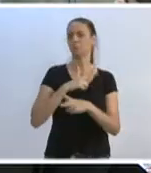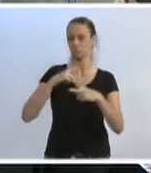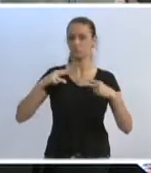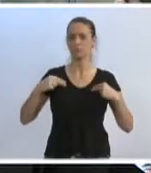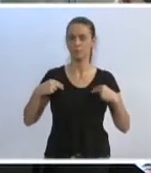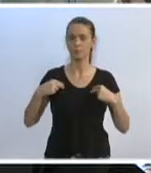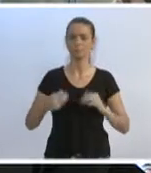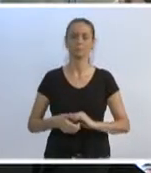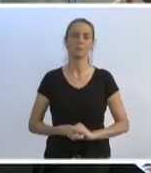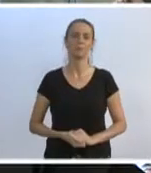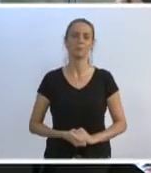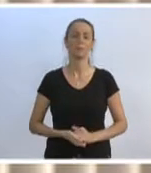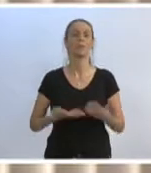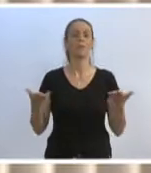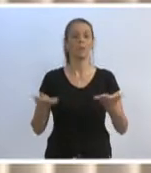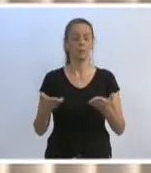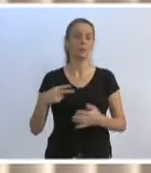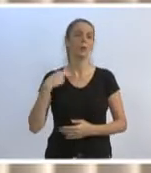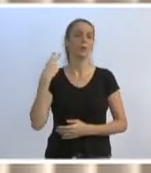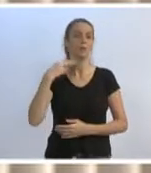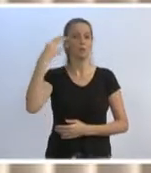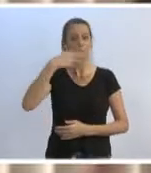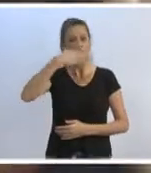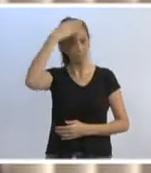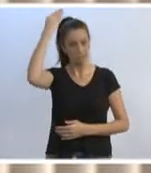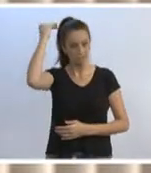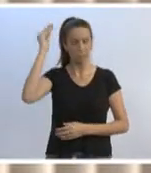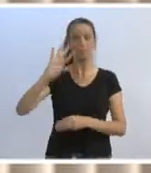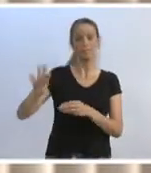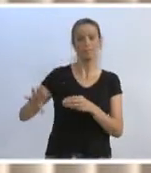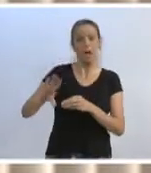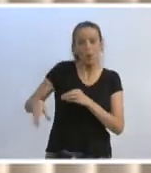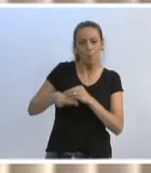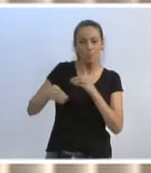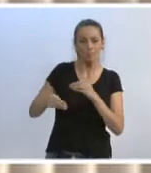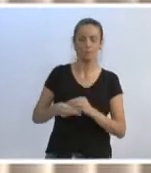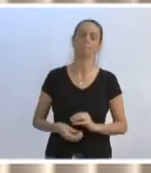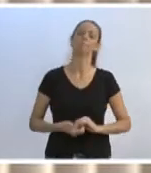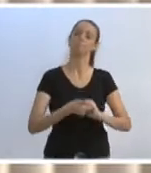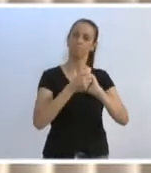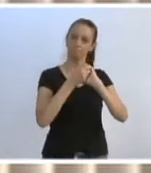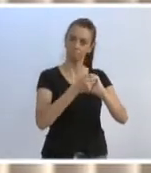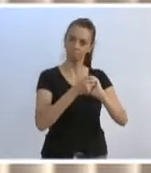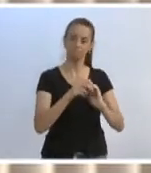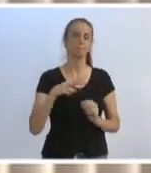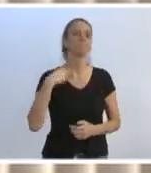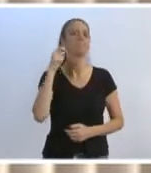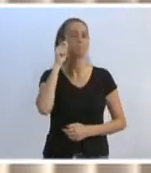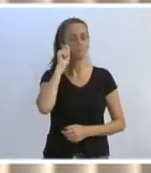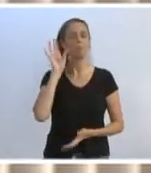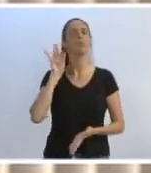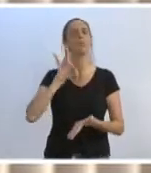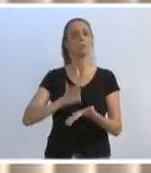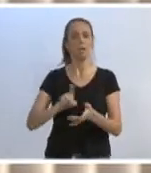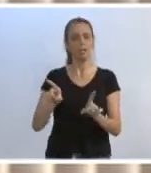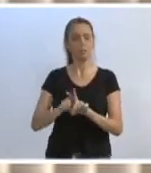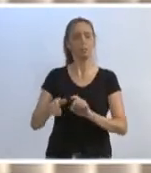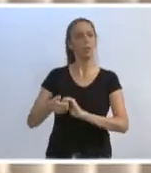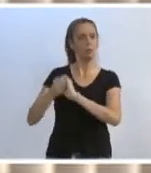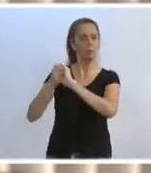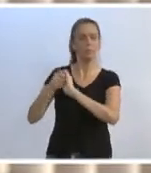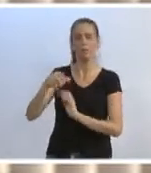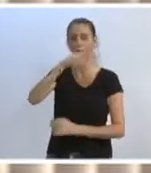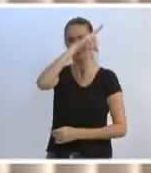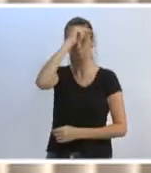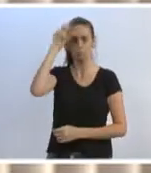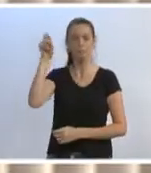alexandre matias tem a parte obrigado vereador almir cumprimentado pelo seu pronunciamento realmente complementar também o executivo municipal que